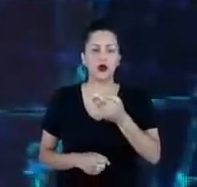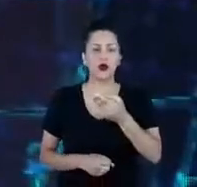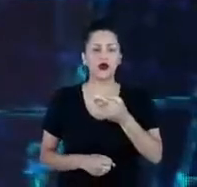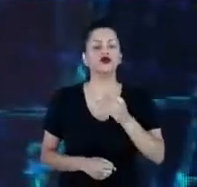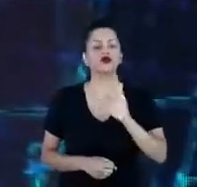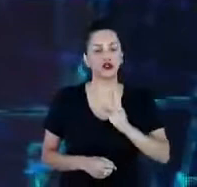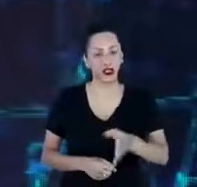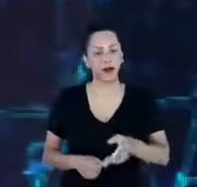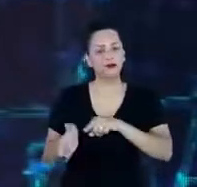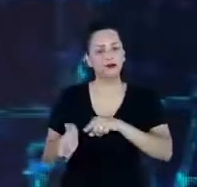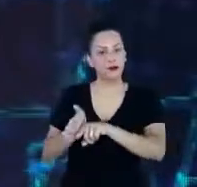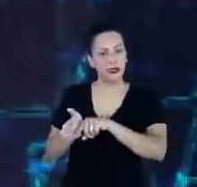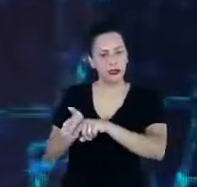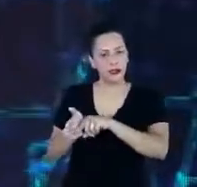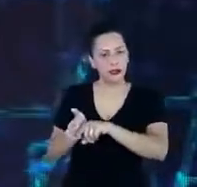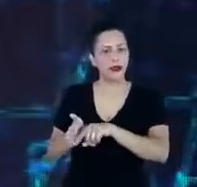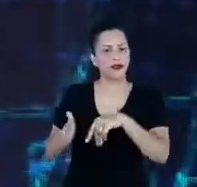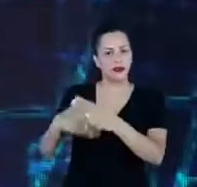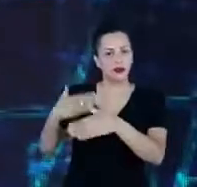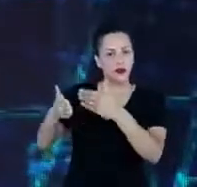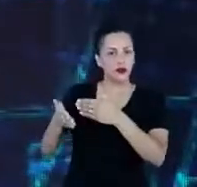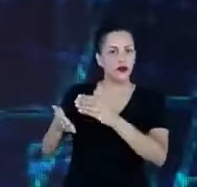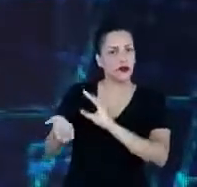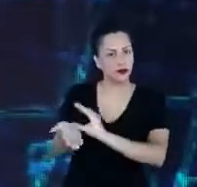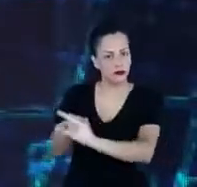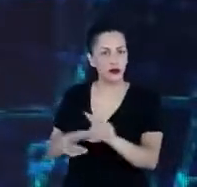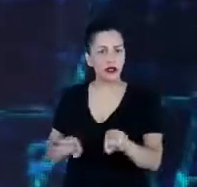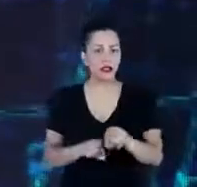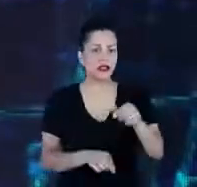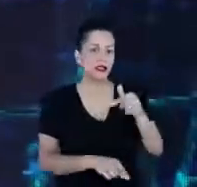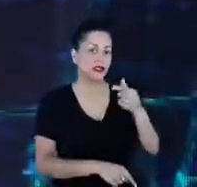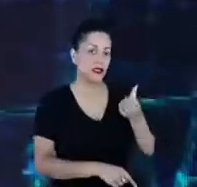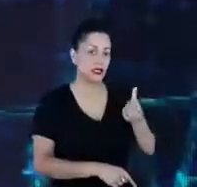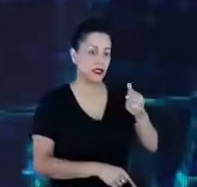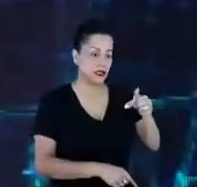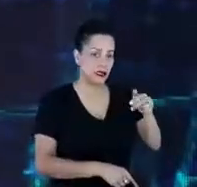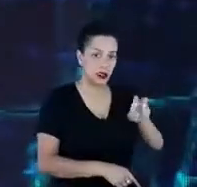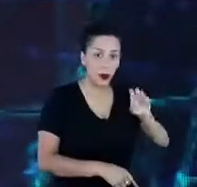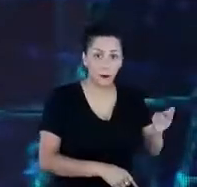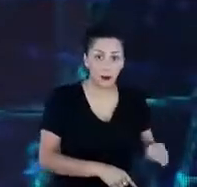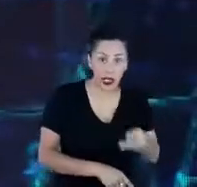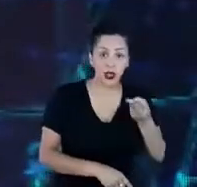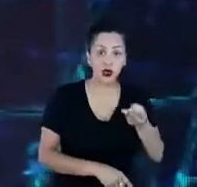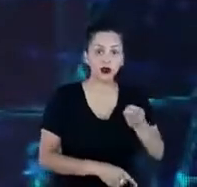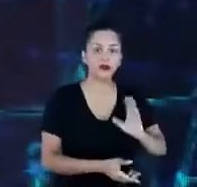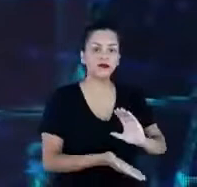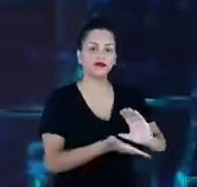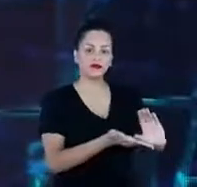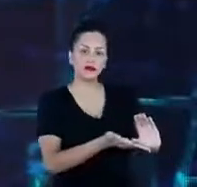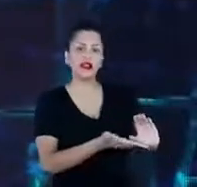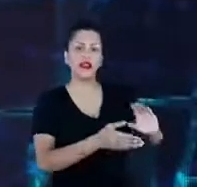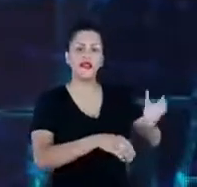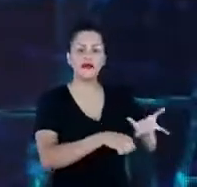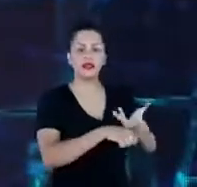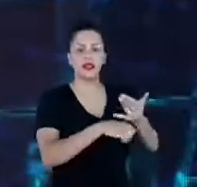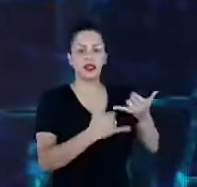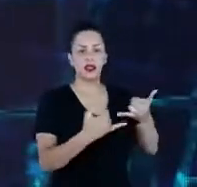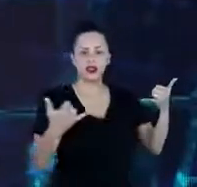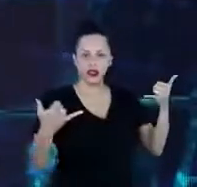desenvolvimento e 675 milhões de reais para eficiência energética Considerando